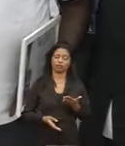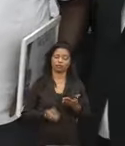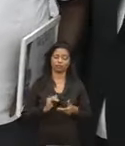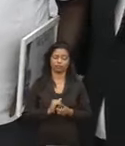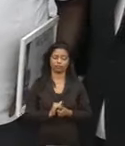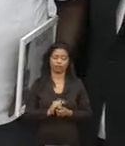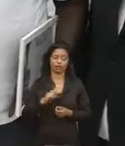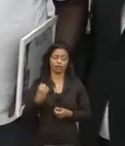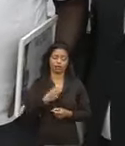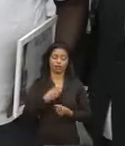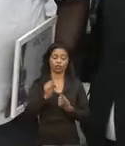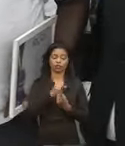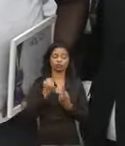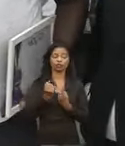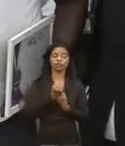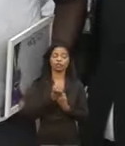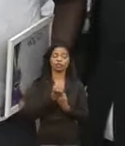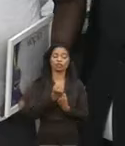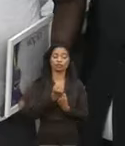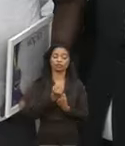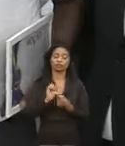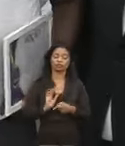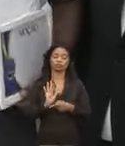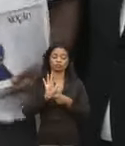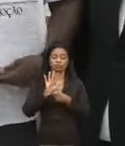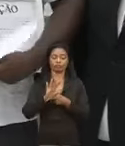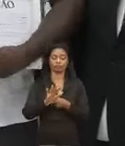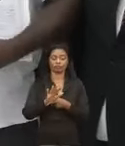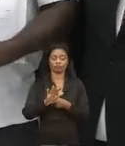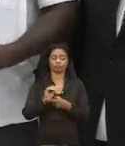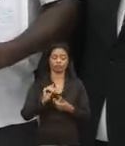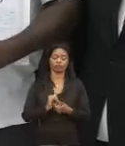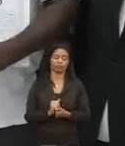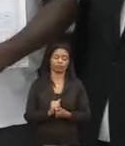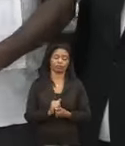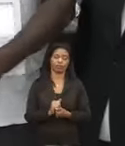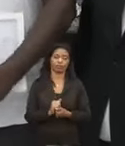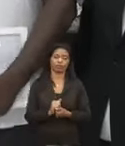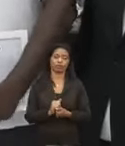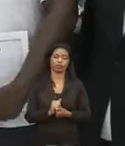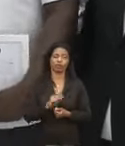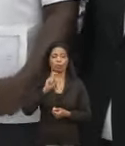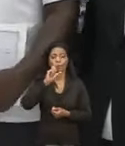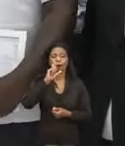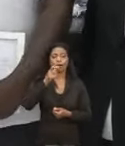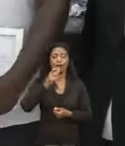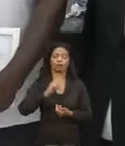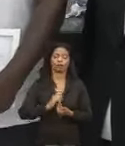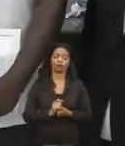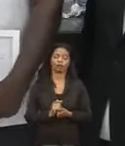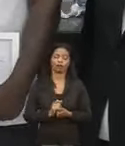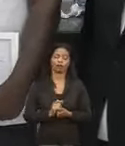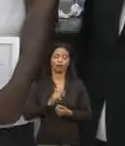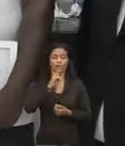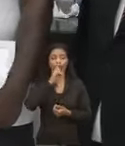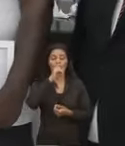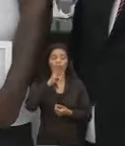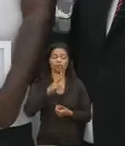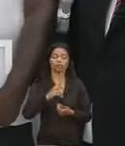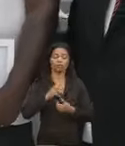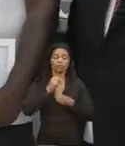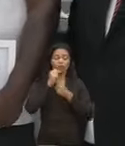nossa sociedade, que é a solidariedade. E que é uma palavra muito